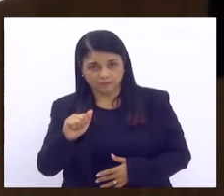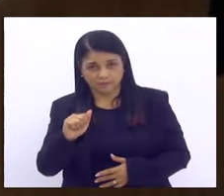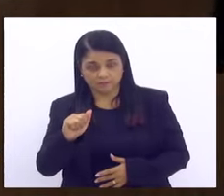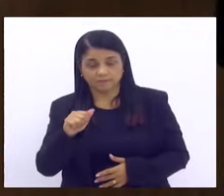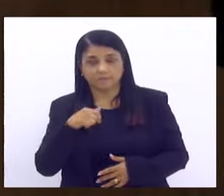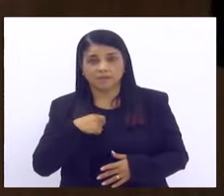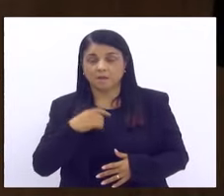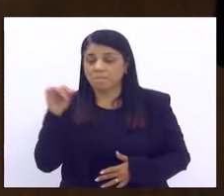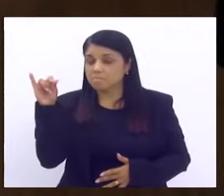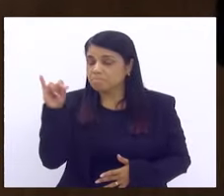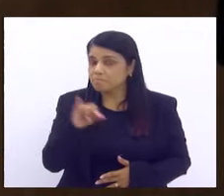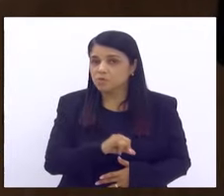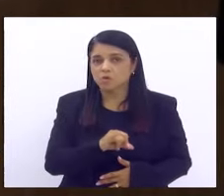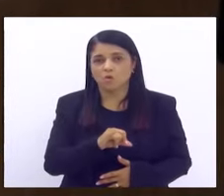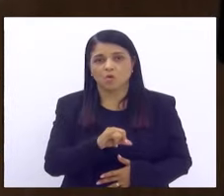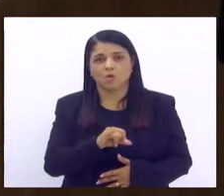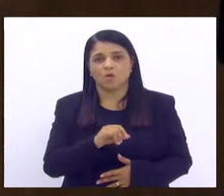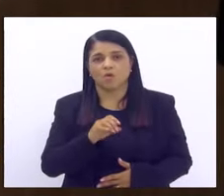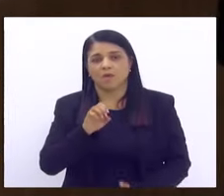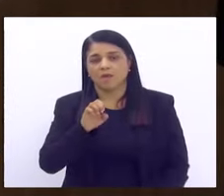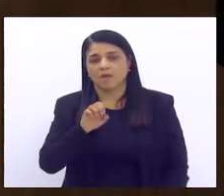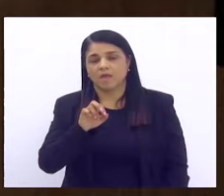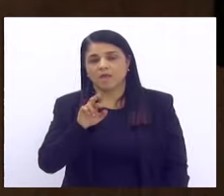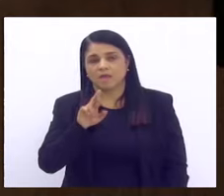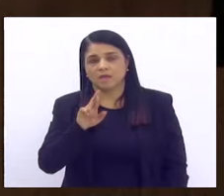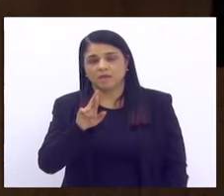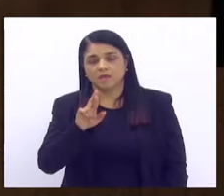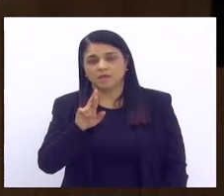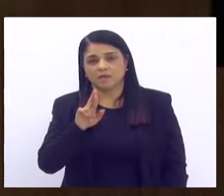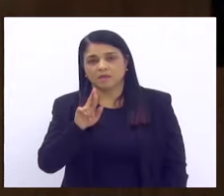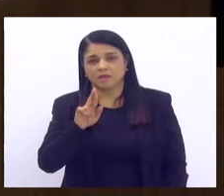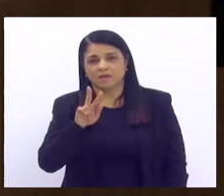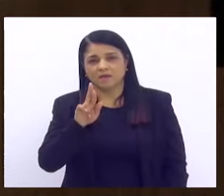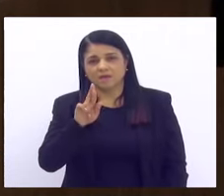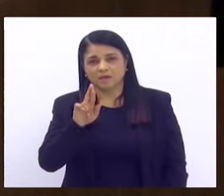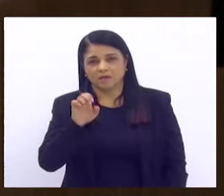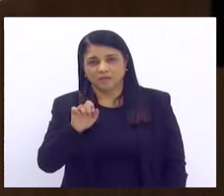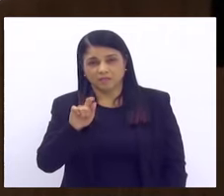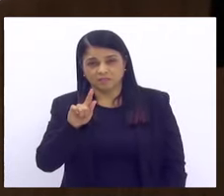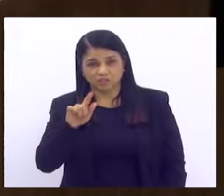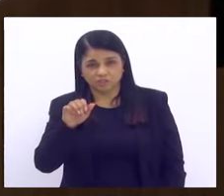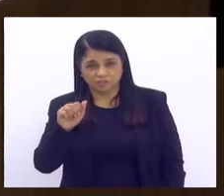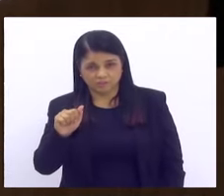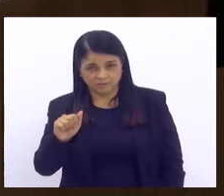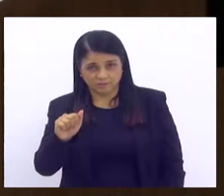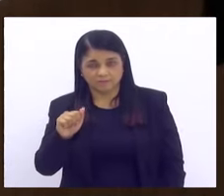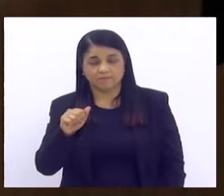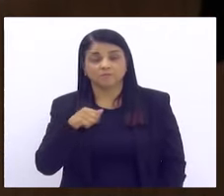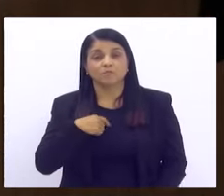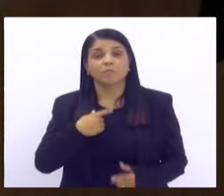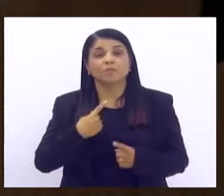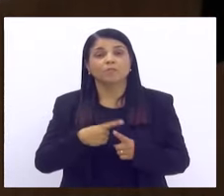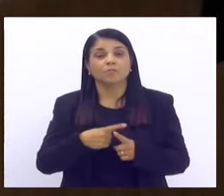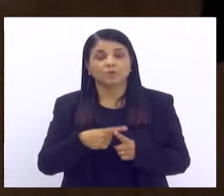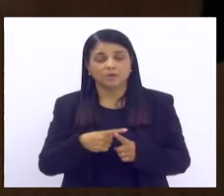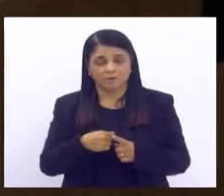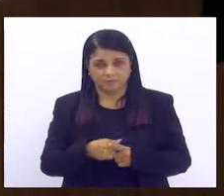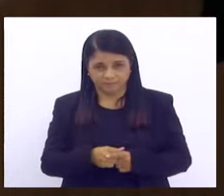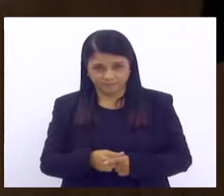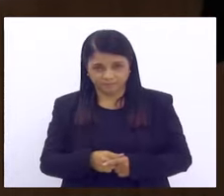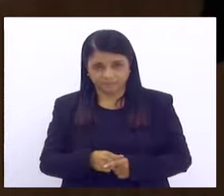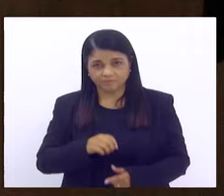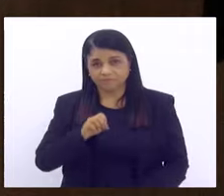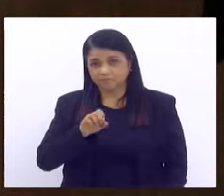que já surgiu na história da Igreja Católica. E por que isso? Porque as outras heresias